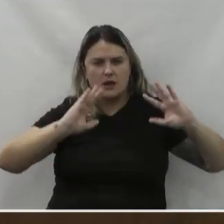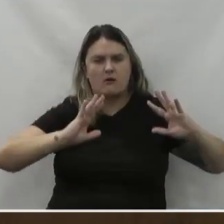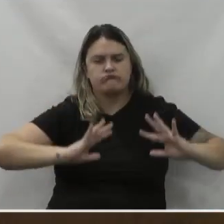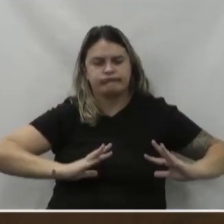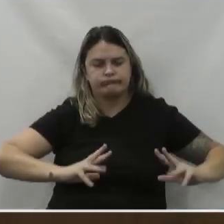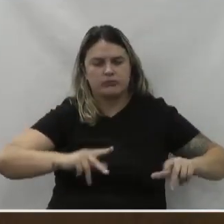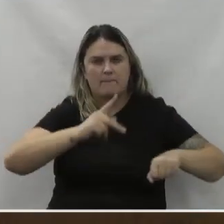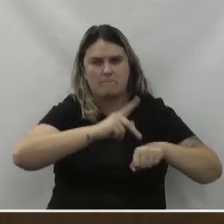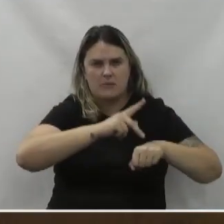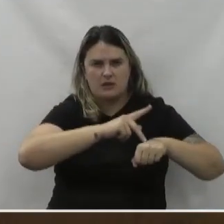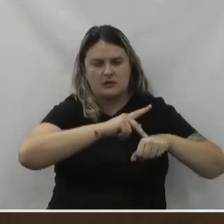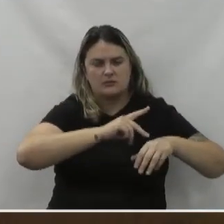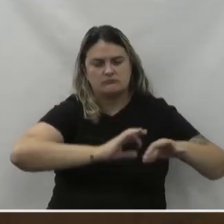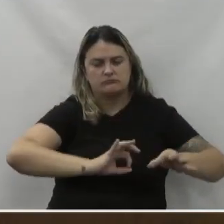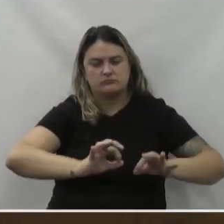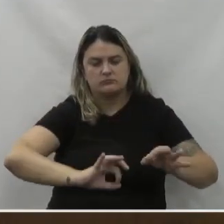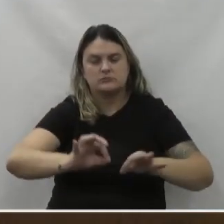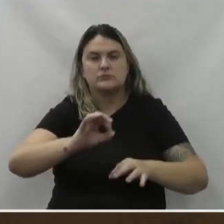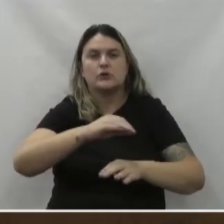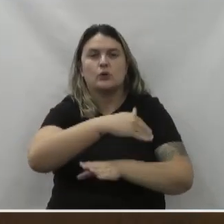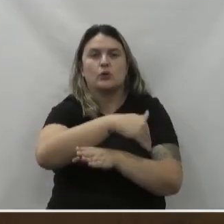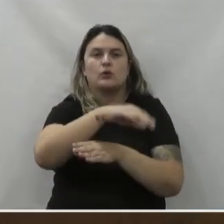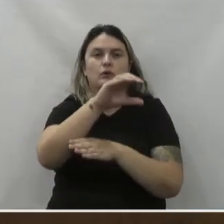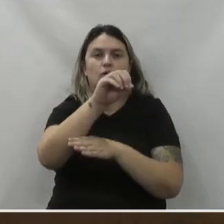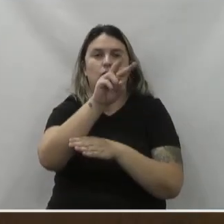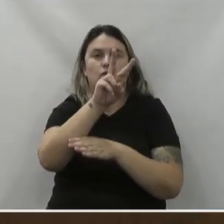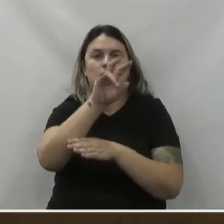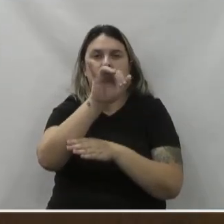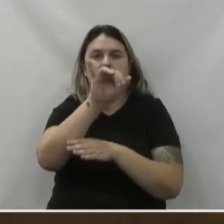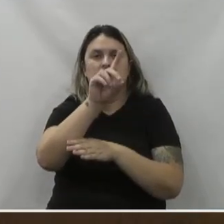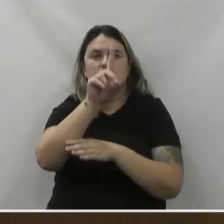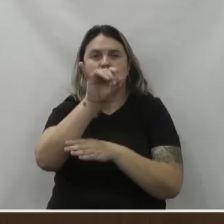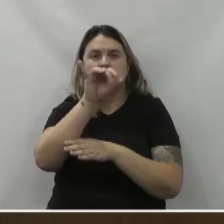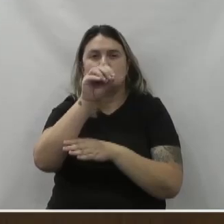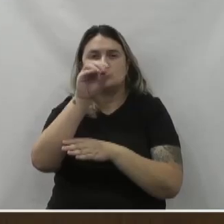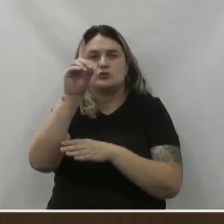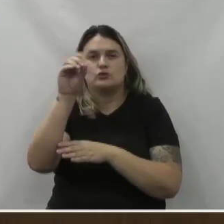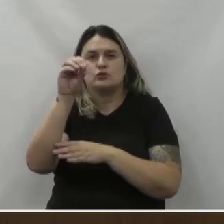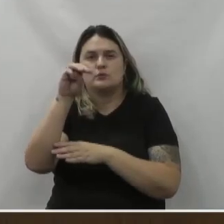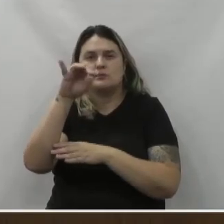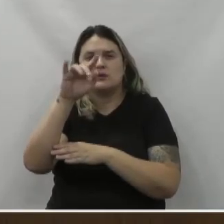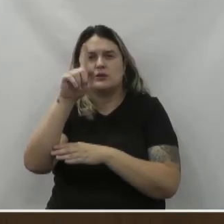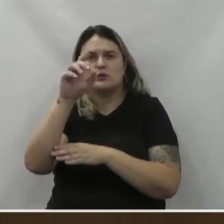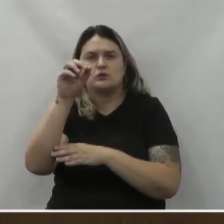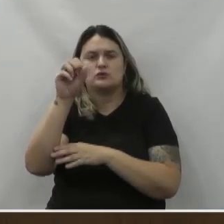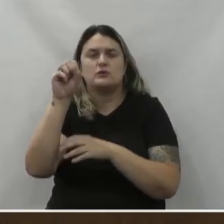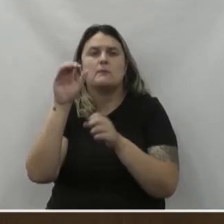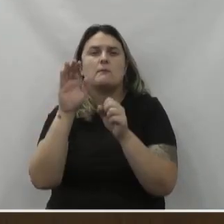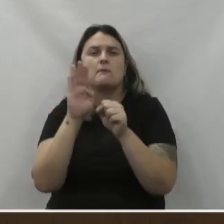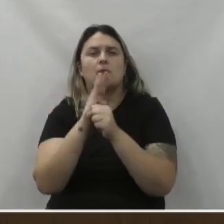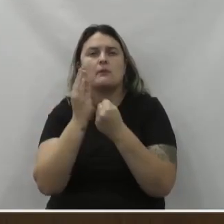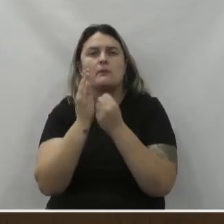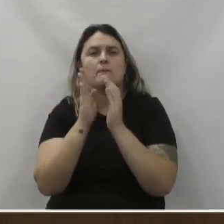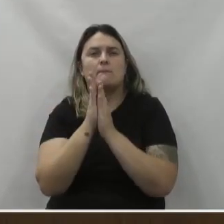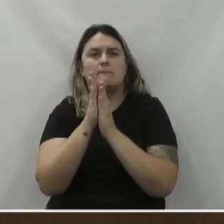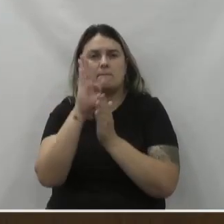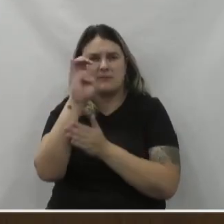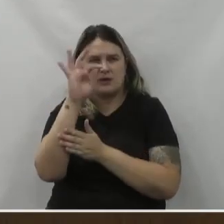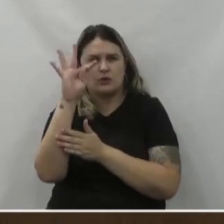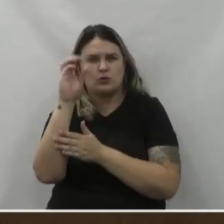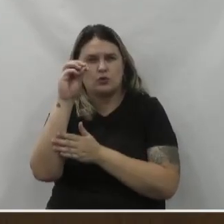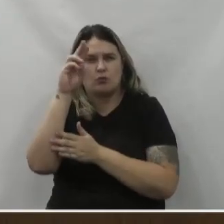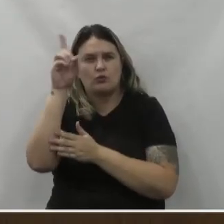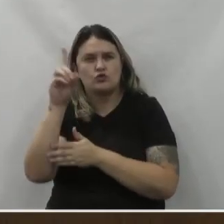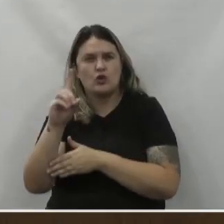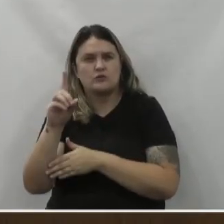brita na rua Ovídio Domingues de Matos, no bairro Bento Munhoz da Rocha. Justificativa. O trecho em